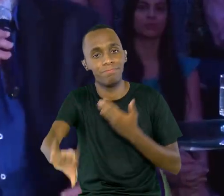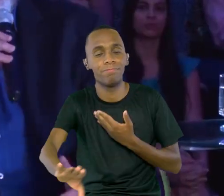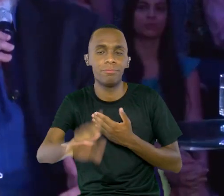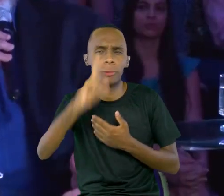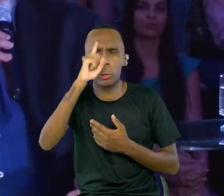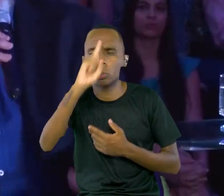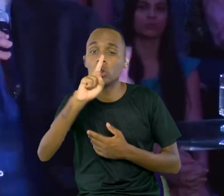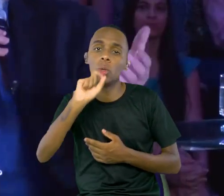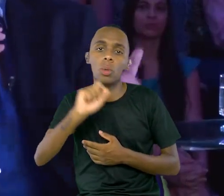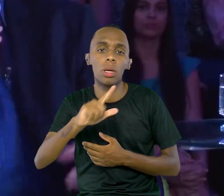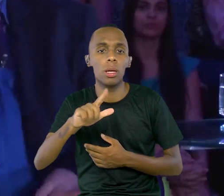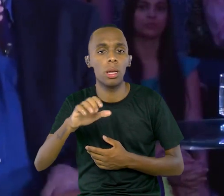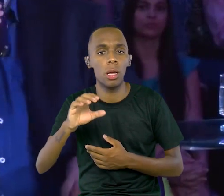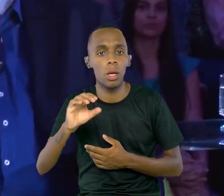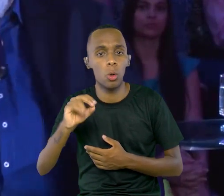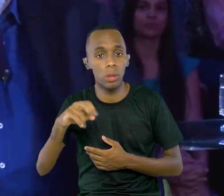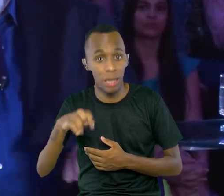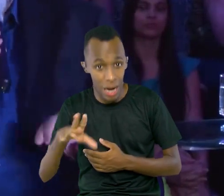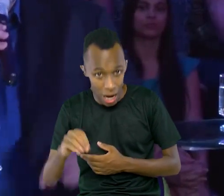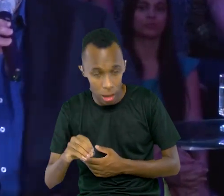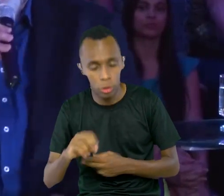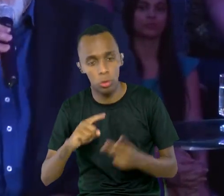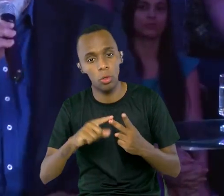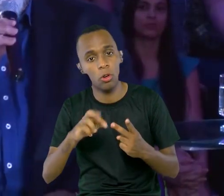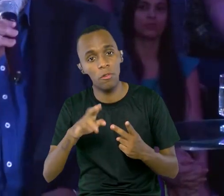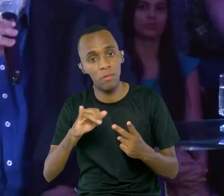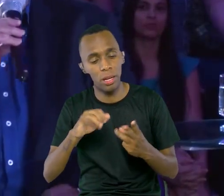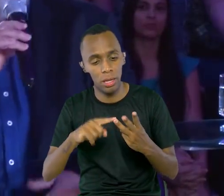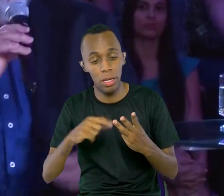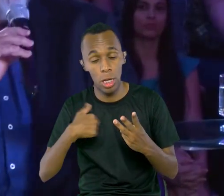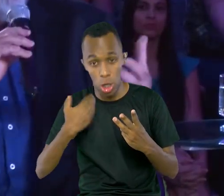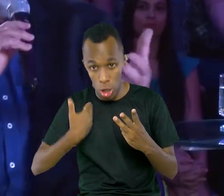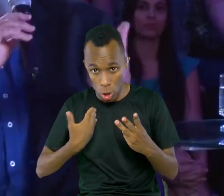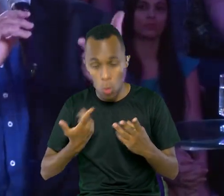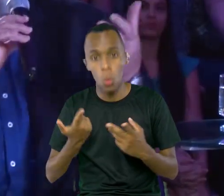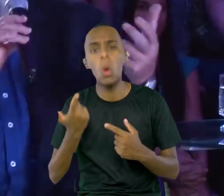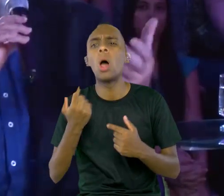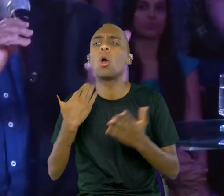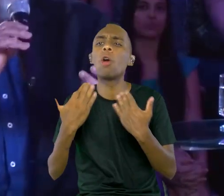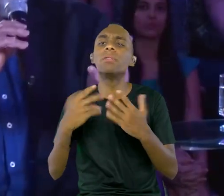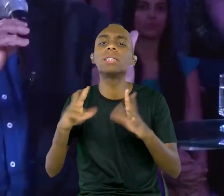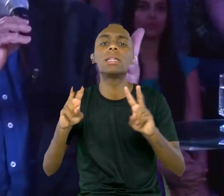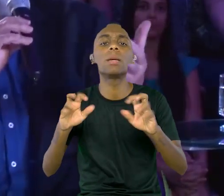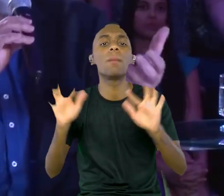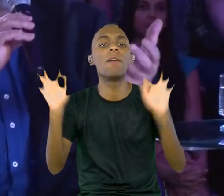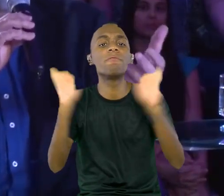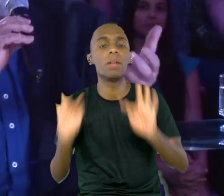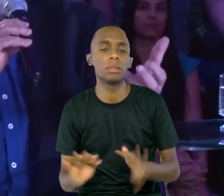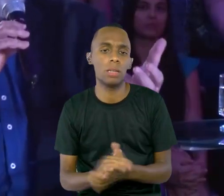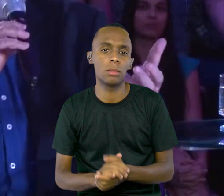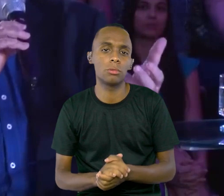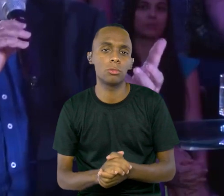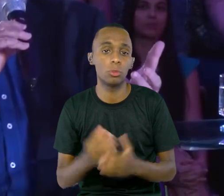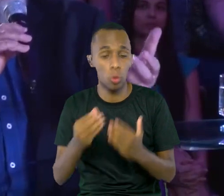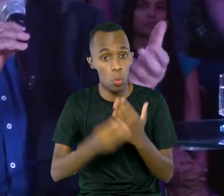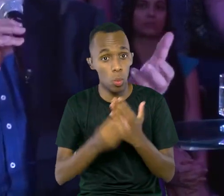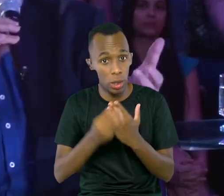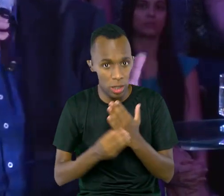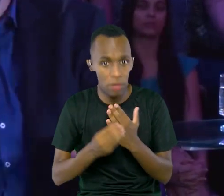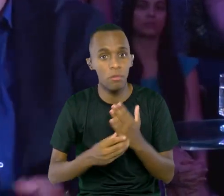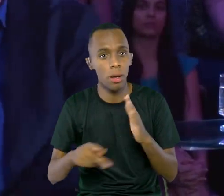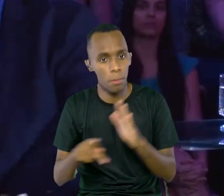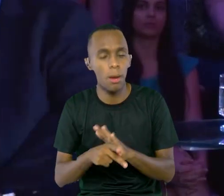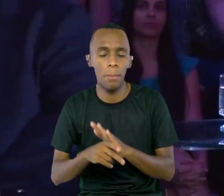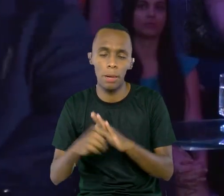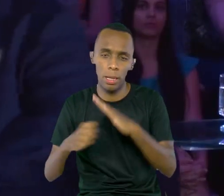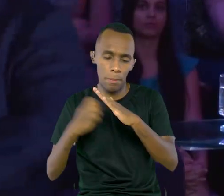se afasta. Um dia, Leonardo Boff, Frei Beto e eu decidimos conversar um pouco sobre felicidade. E fizemos